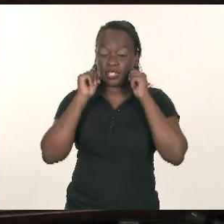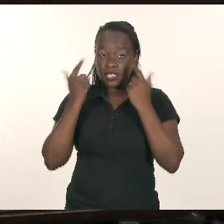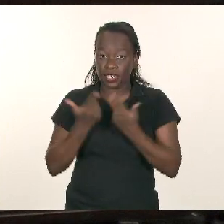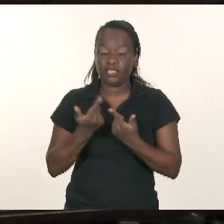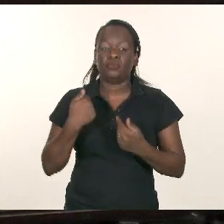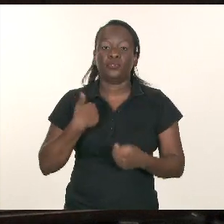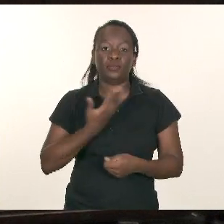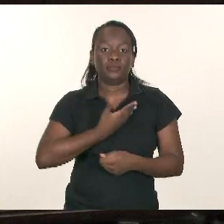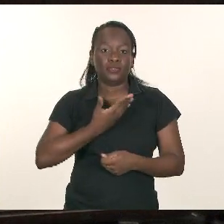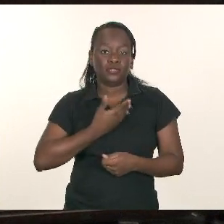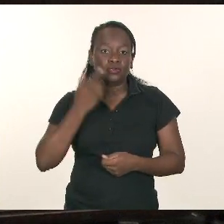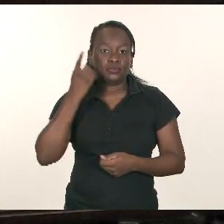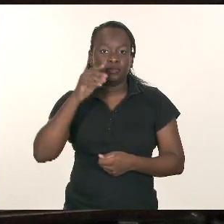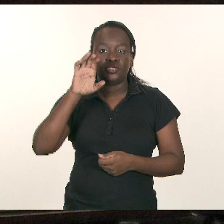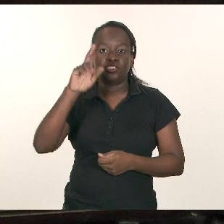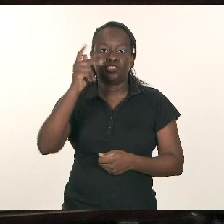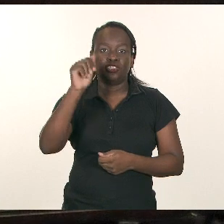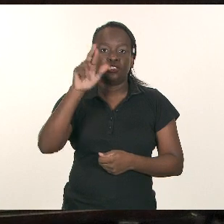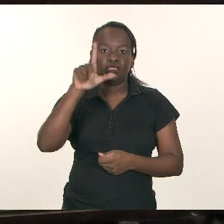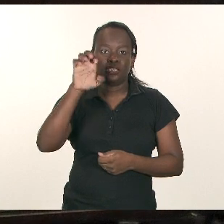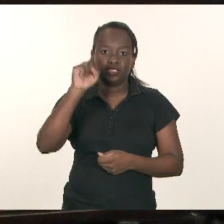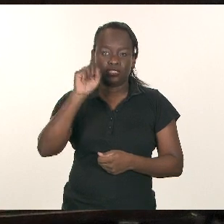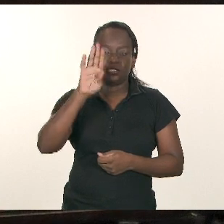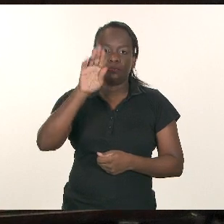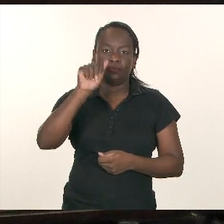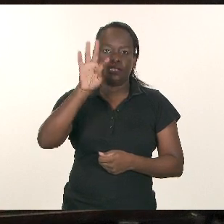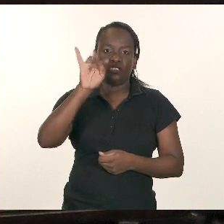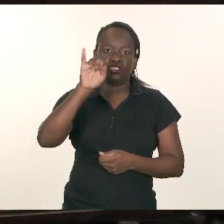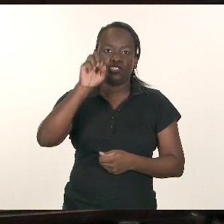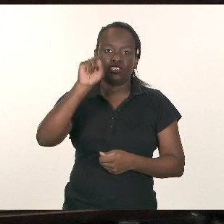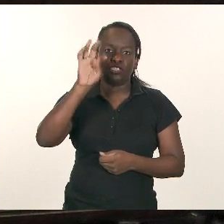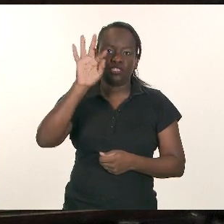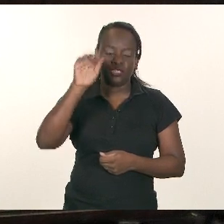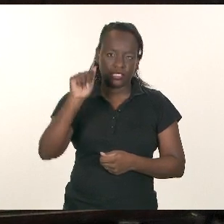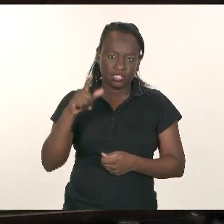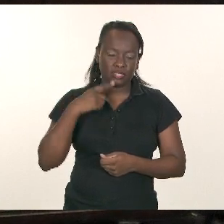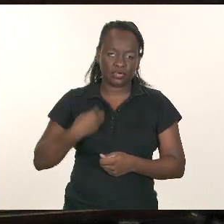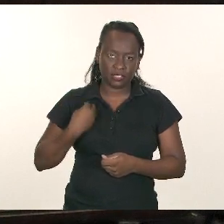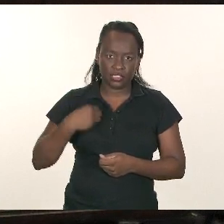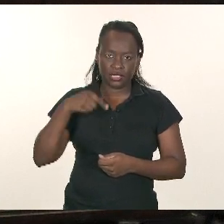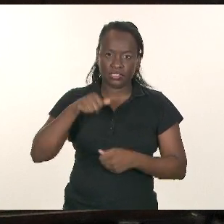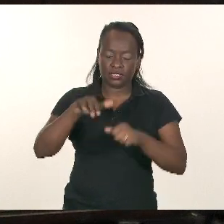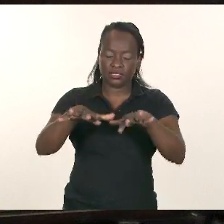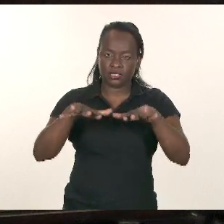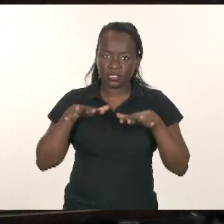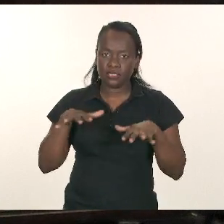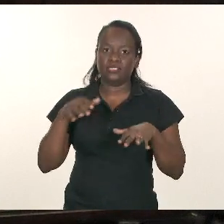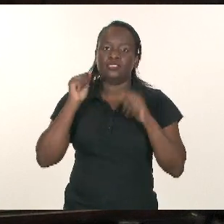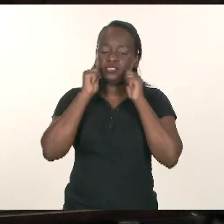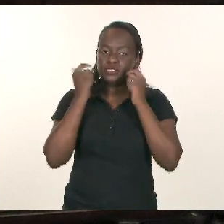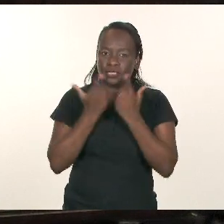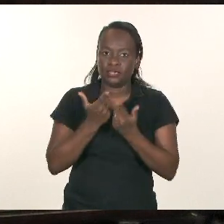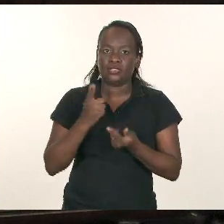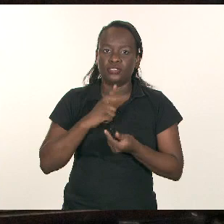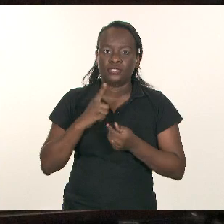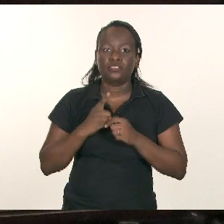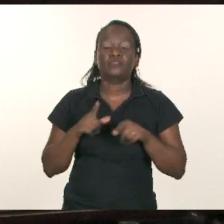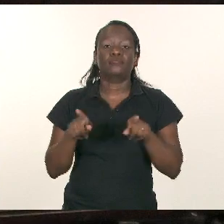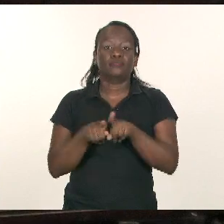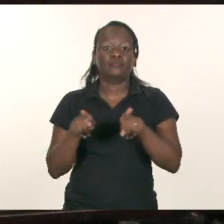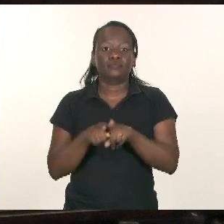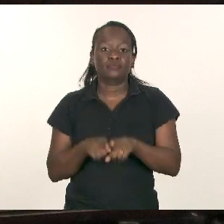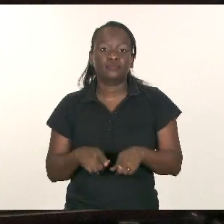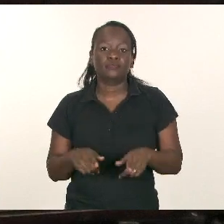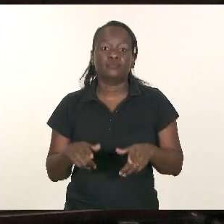amigo deputado Charles Batista, presente aqui no plenário da Assembleia Legislativa. E